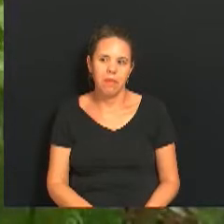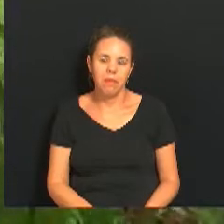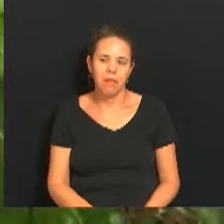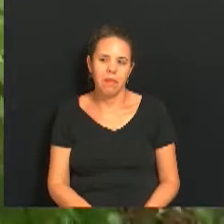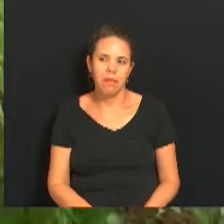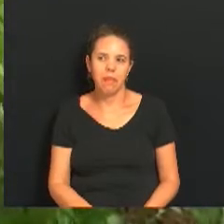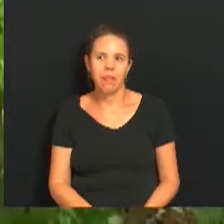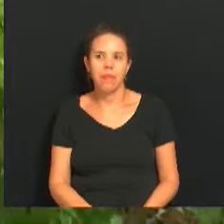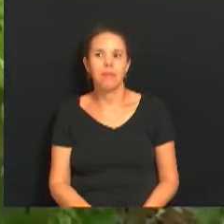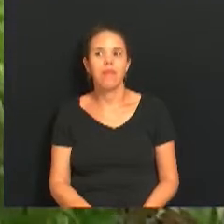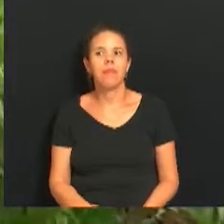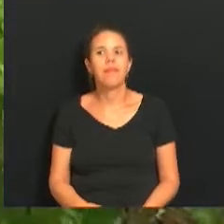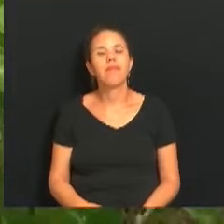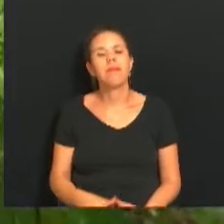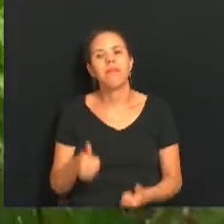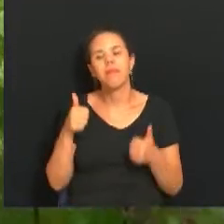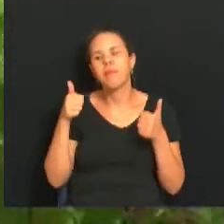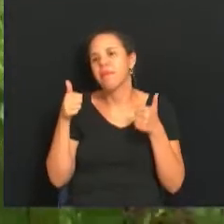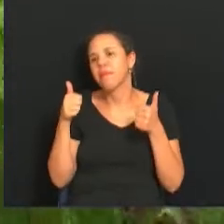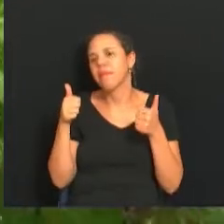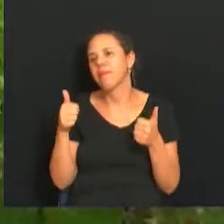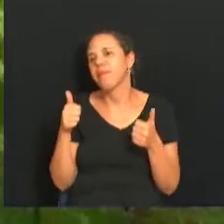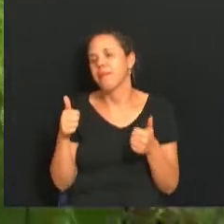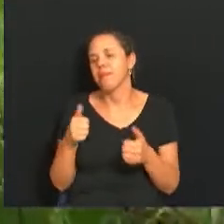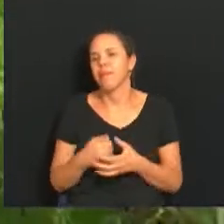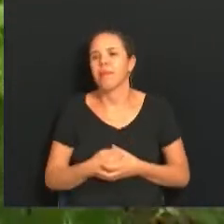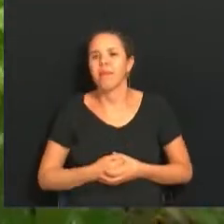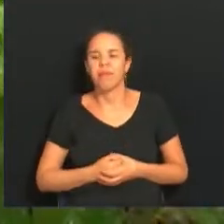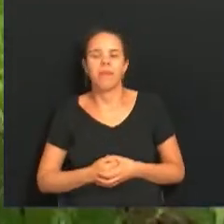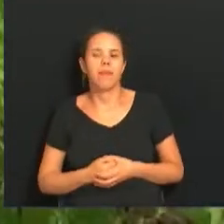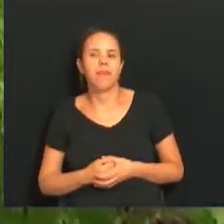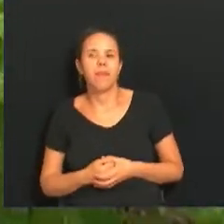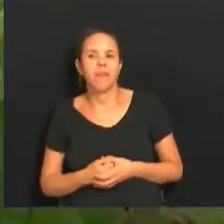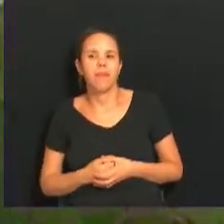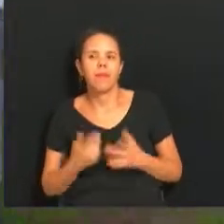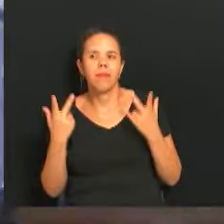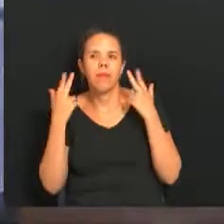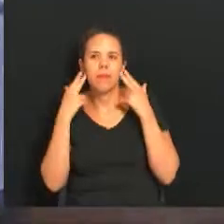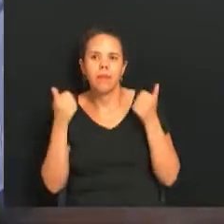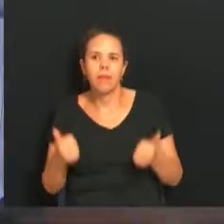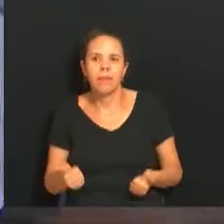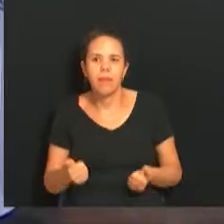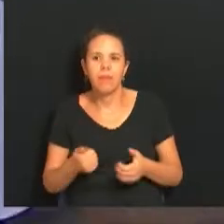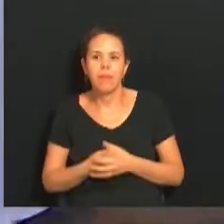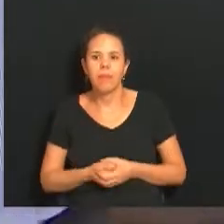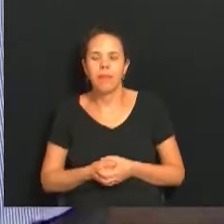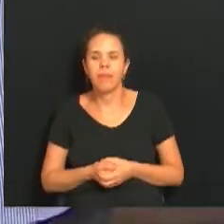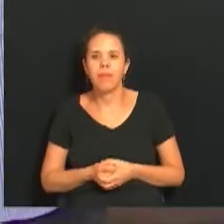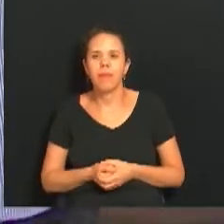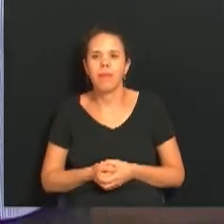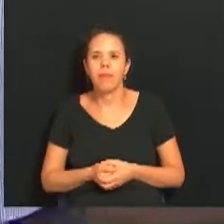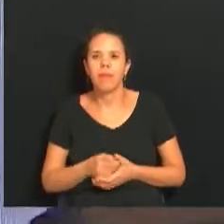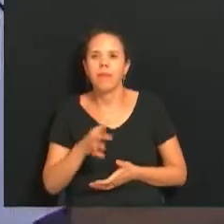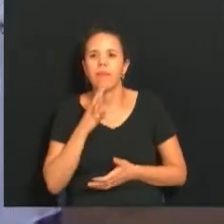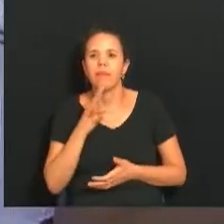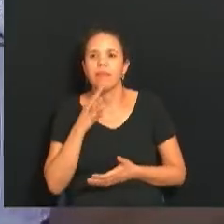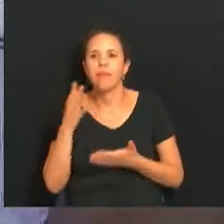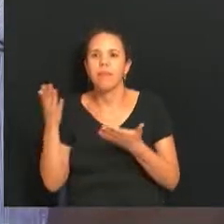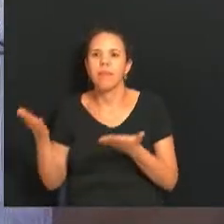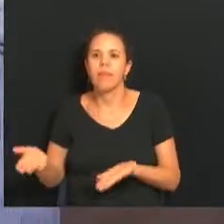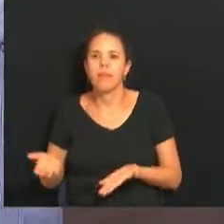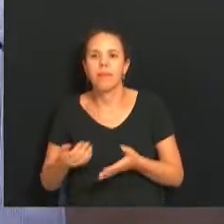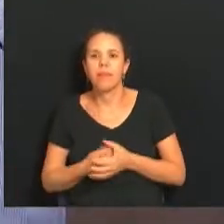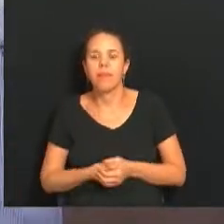3242-6268. Beleza. Deu uma Beleza. enroscadinha aqui, Faz parte, Paraná. Bom, beleza. Então a gente conheceu aqui, não é?